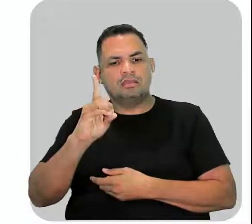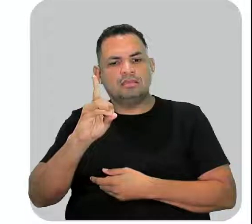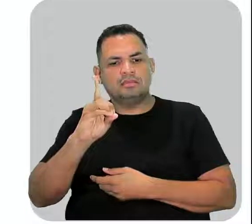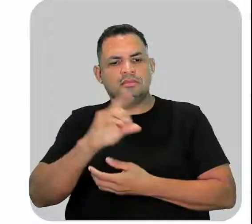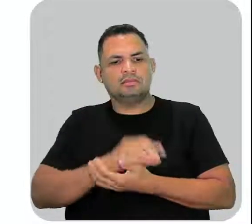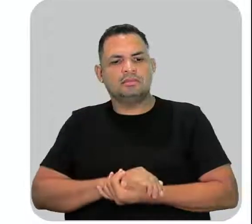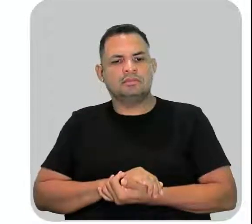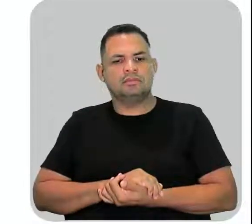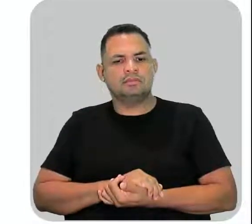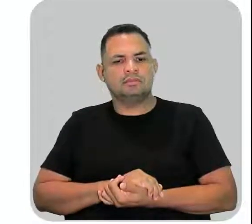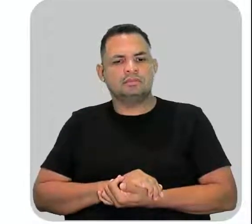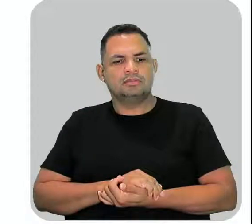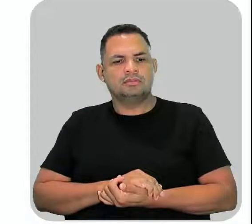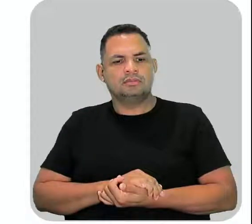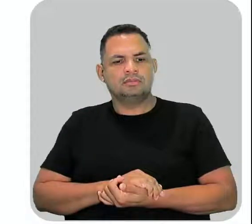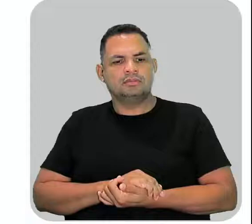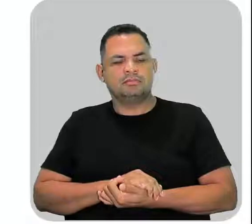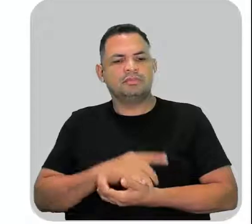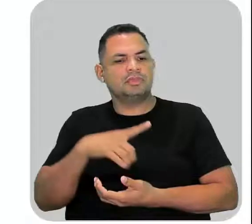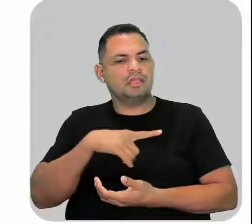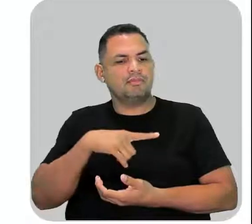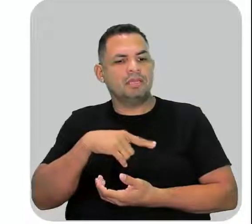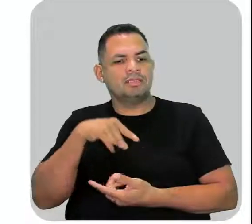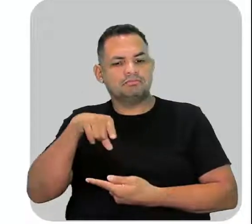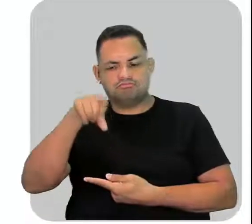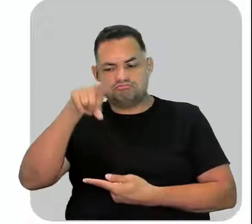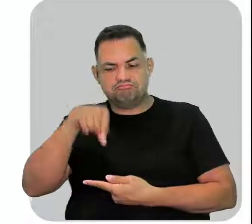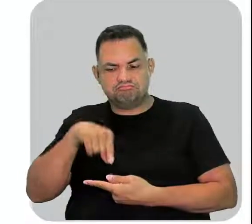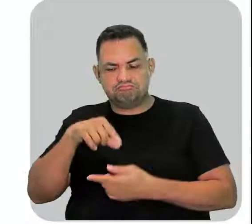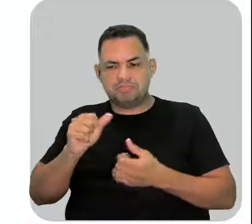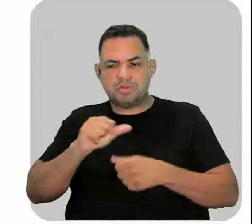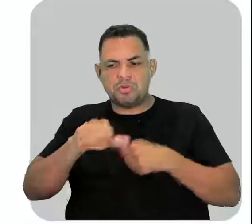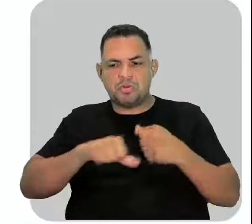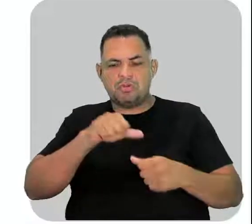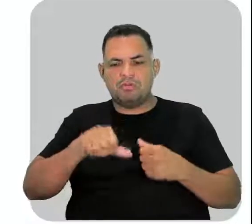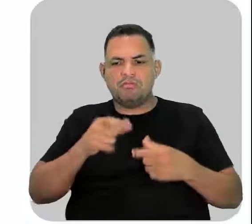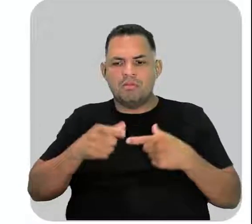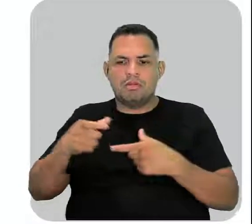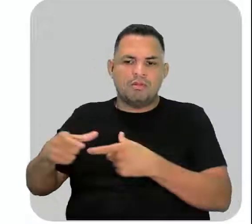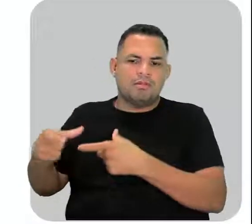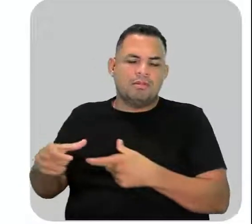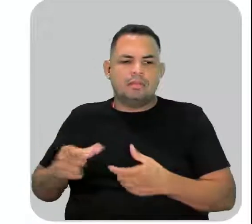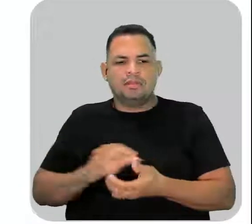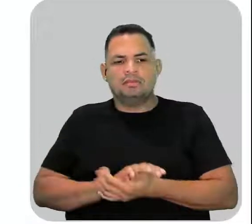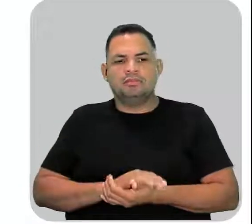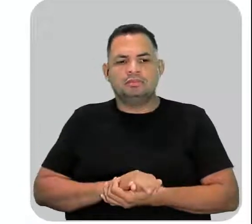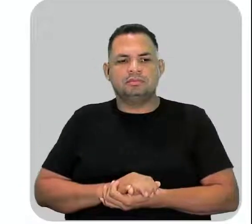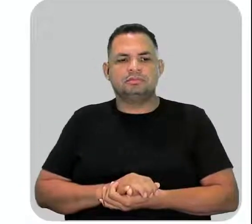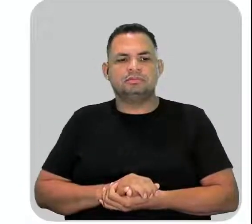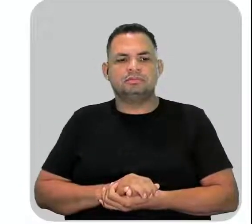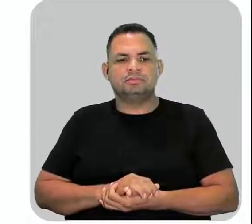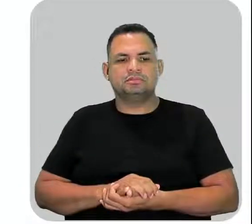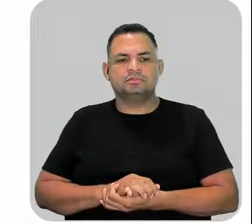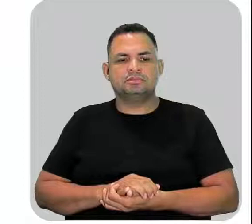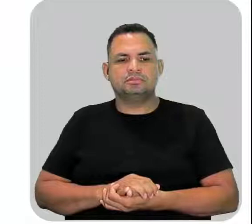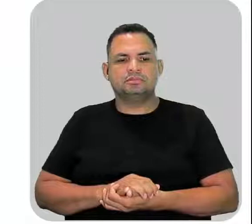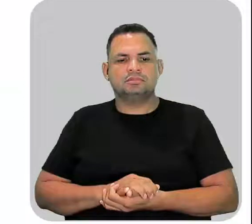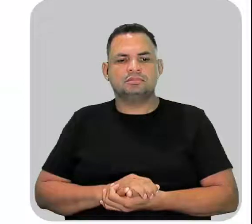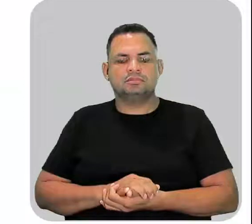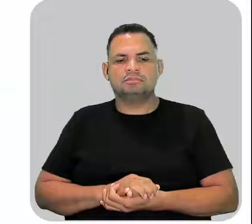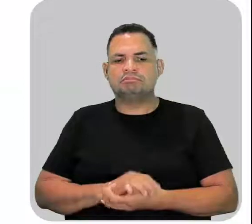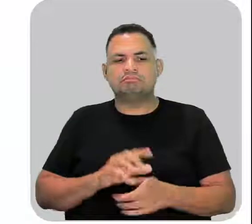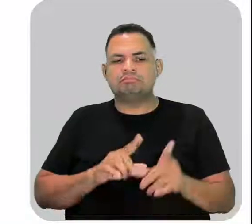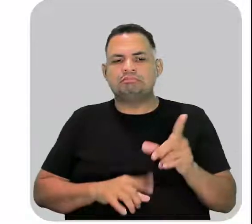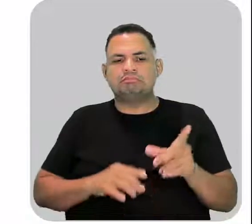a letra D. Também mudou a ramificação de lugar, não mudou? Então a letra D, olha, não dá nem